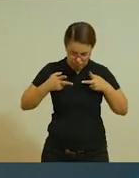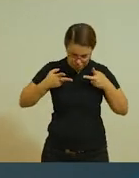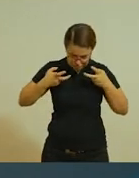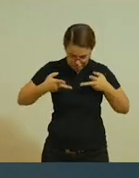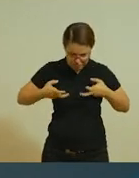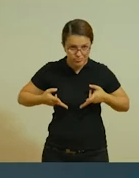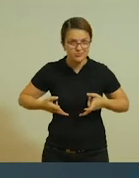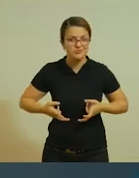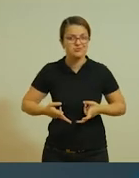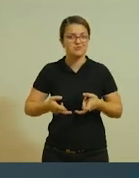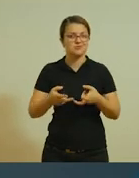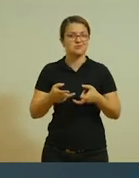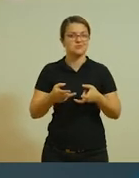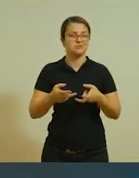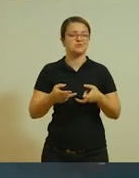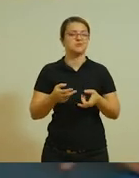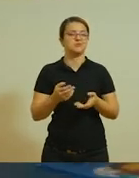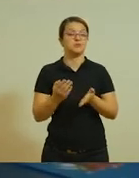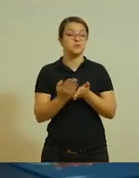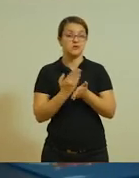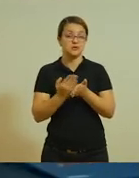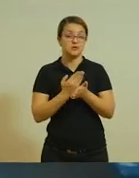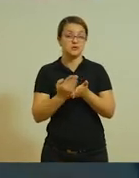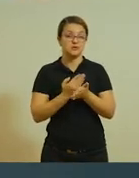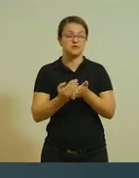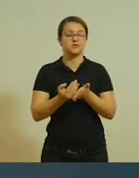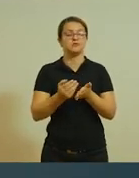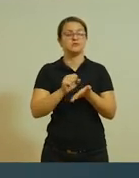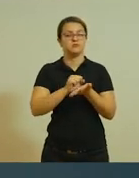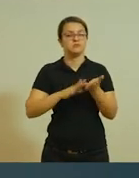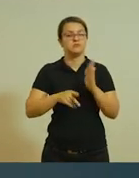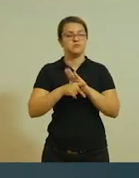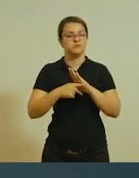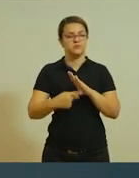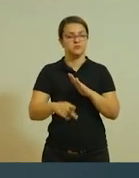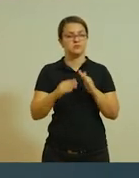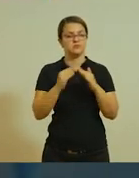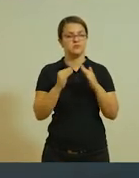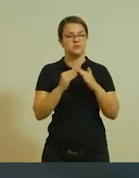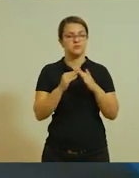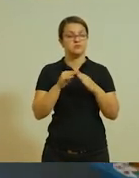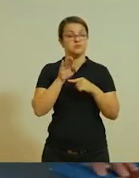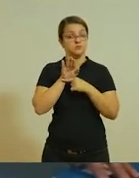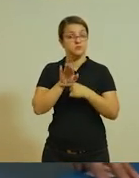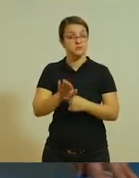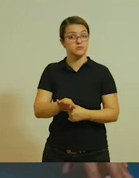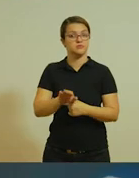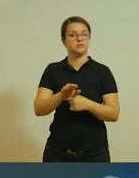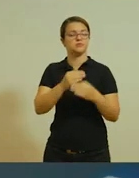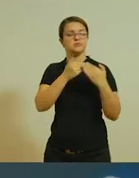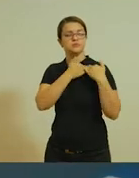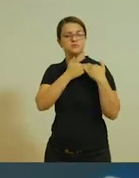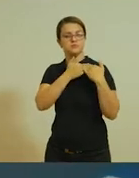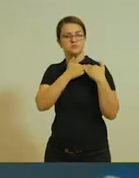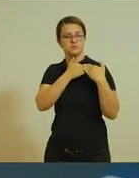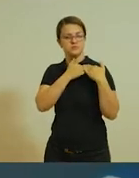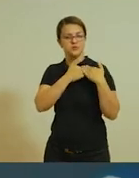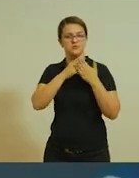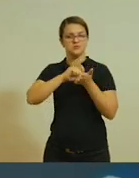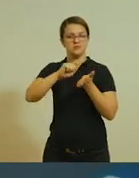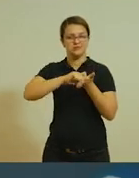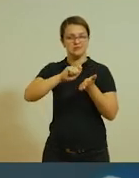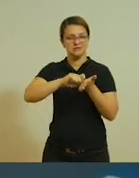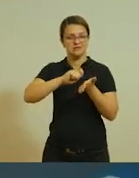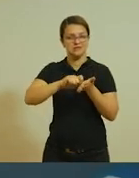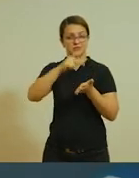vai anotando essas coisas no caderninho do lição de casa. E você aí que está ajudando, que é o responsável, está fazendo uma função de escriba,